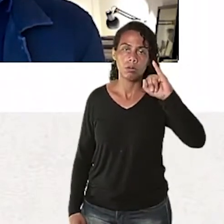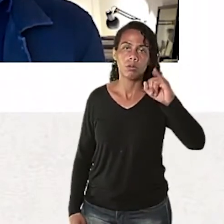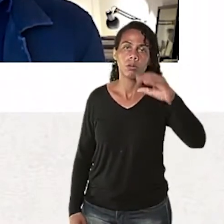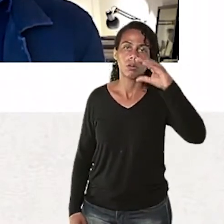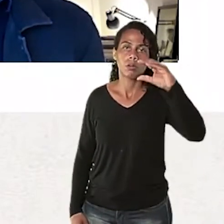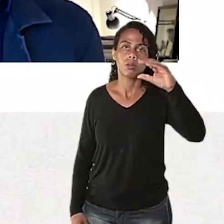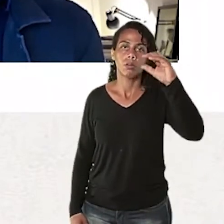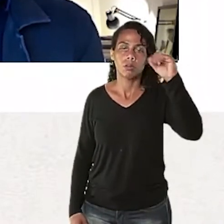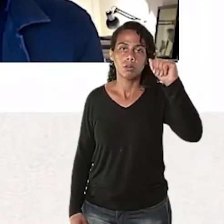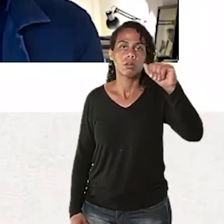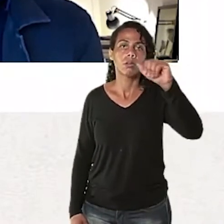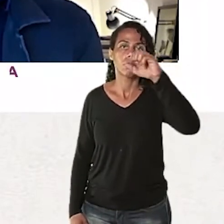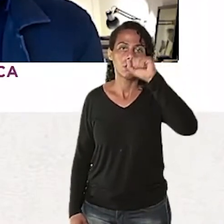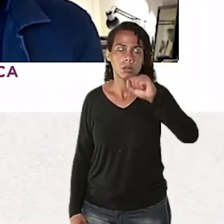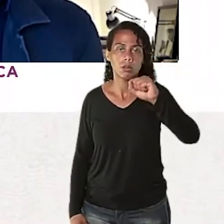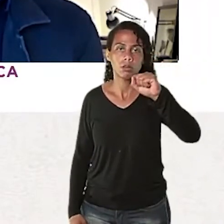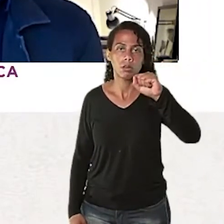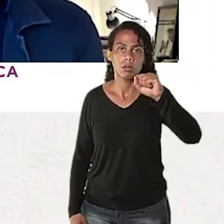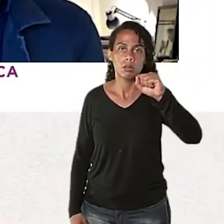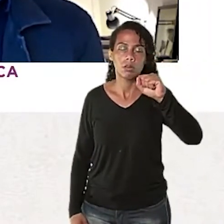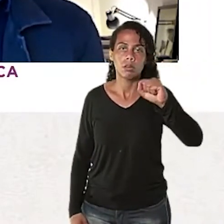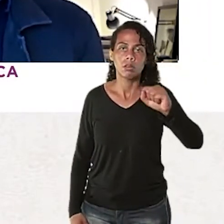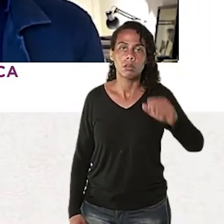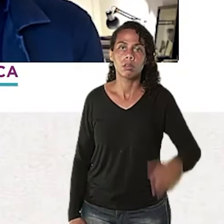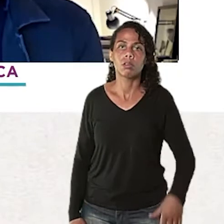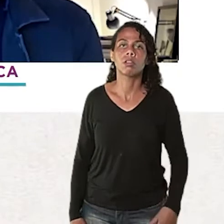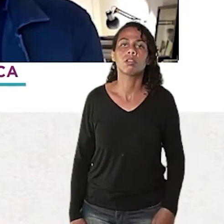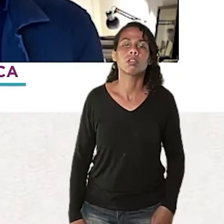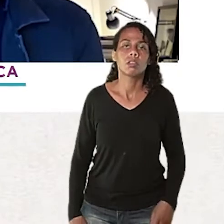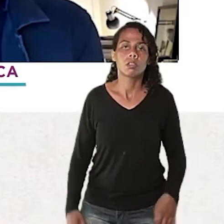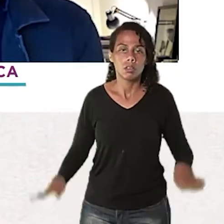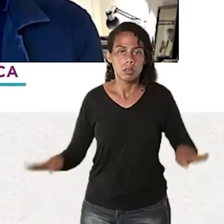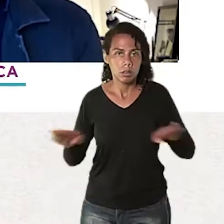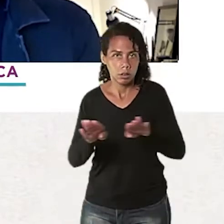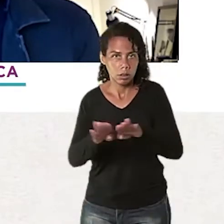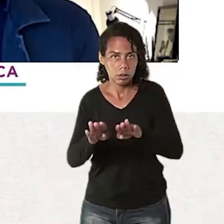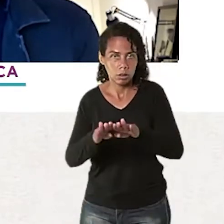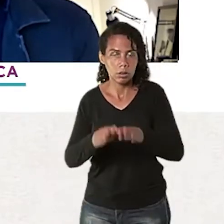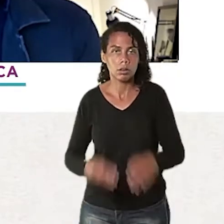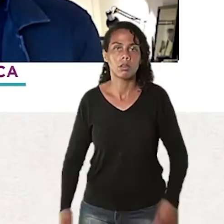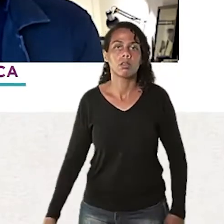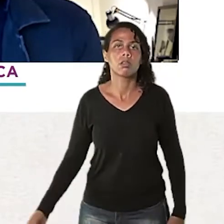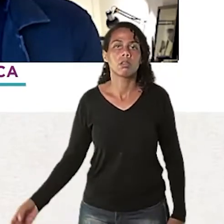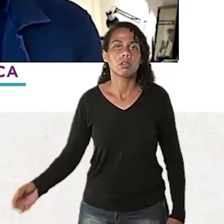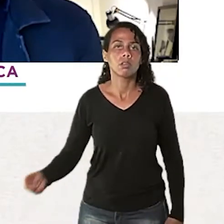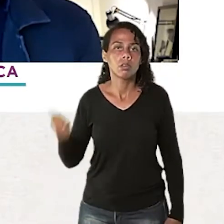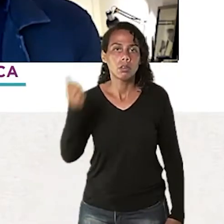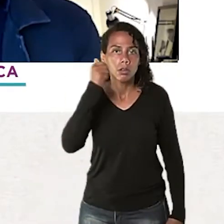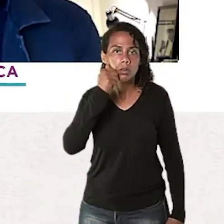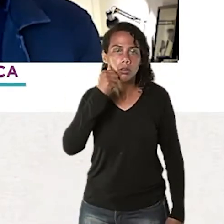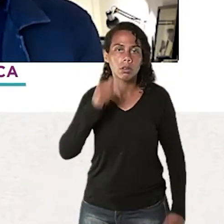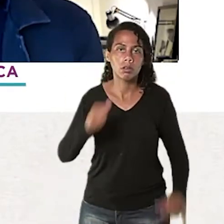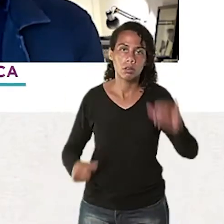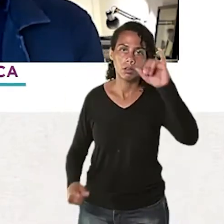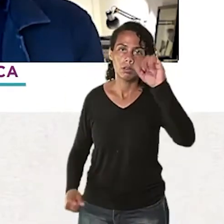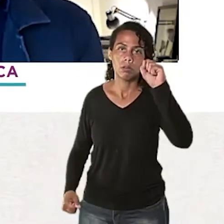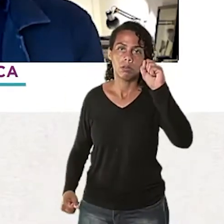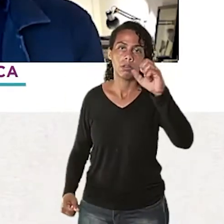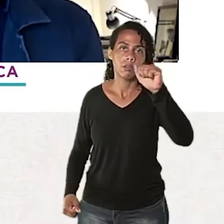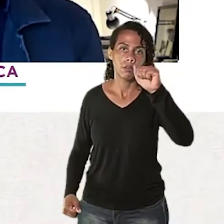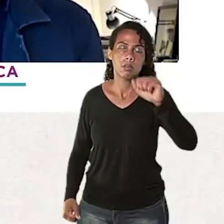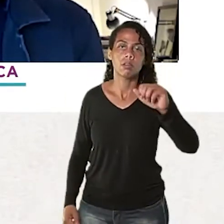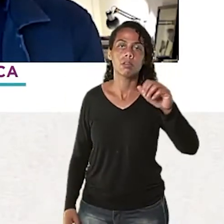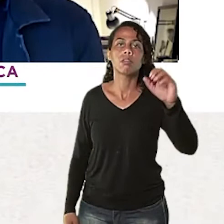de palavras assim. Ela adorou, uma das pessoas para quem eu mandei o livro, e aí eu vim com isso,